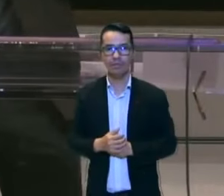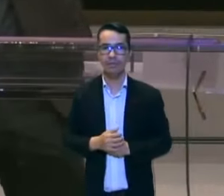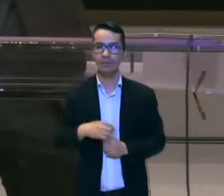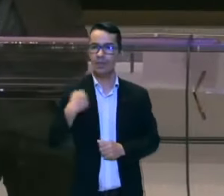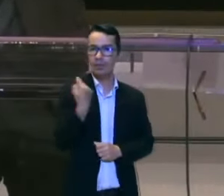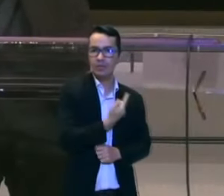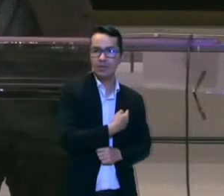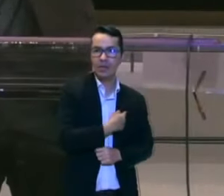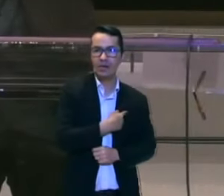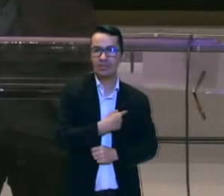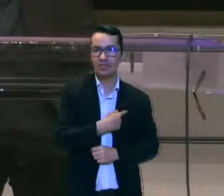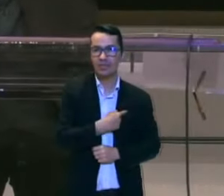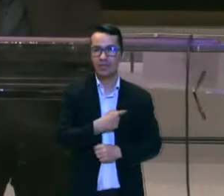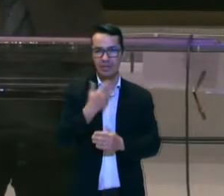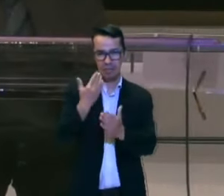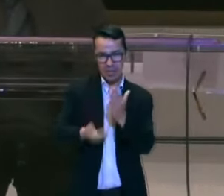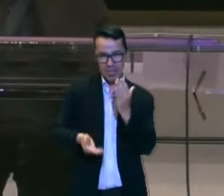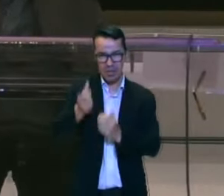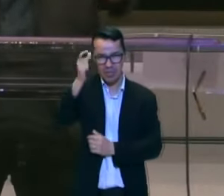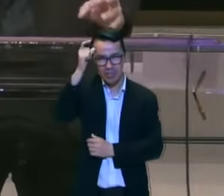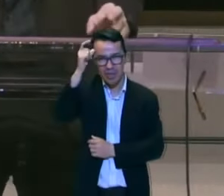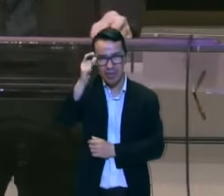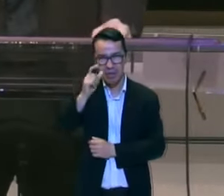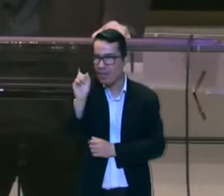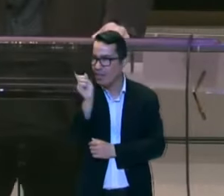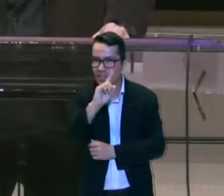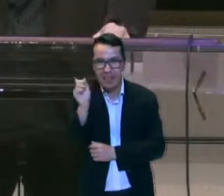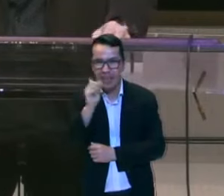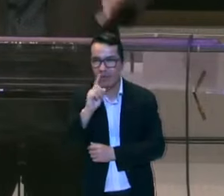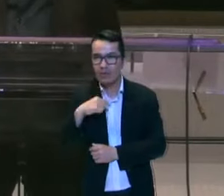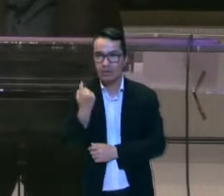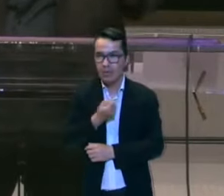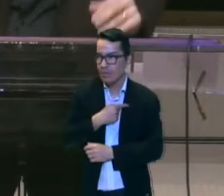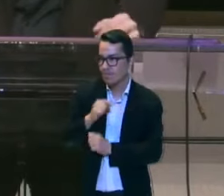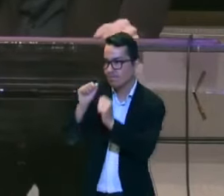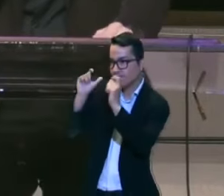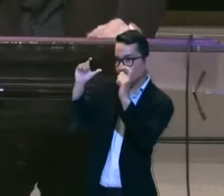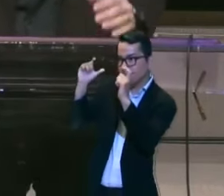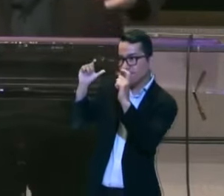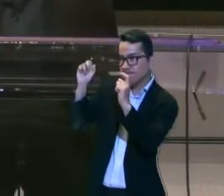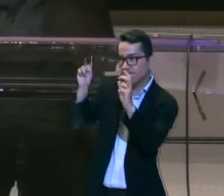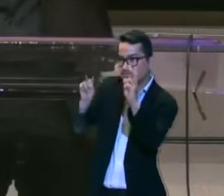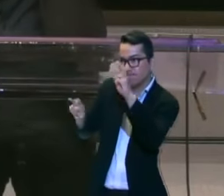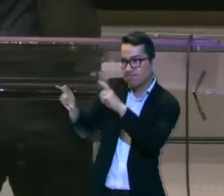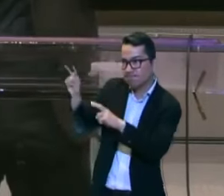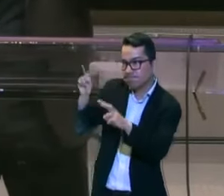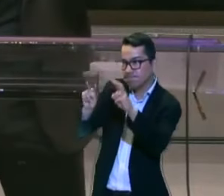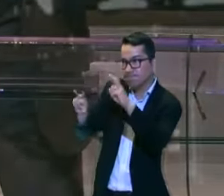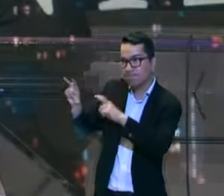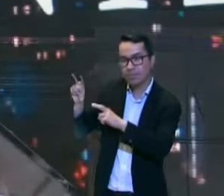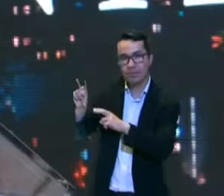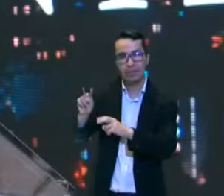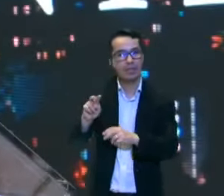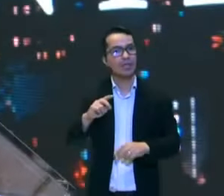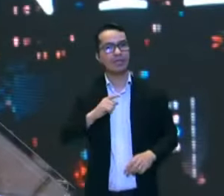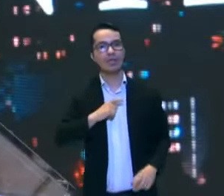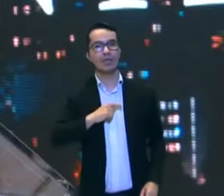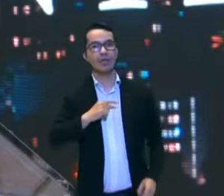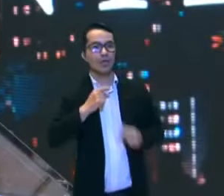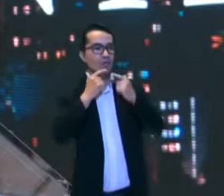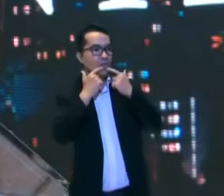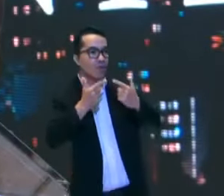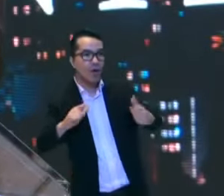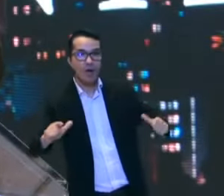não ignoramos os seus ardis. Na versão mais nova diz: para que Satanás não tenha